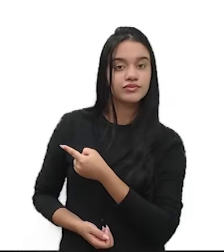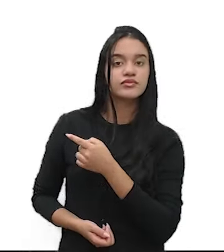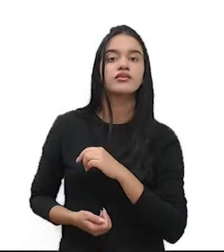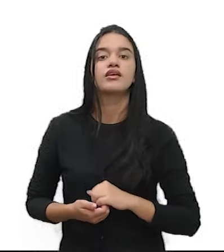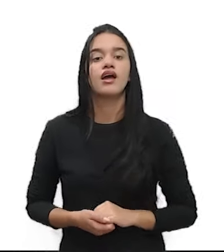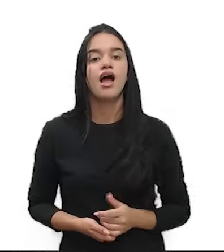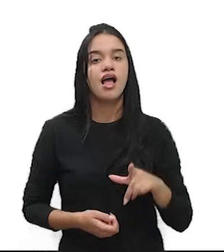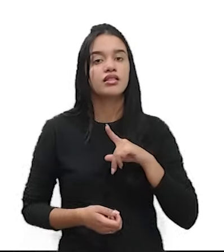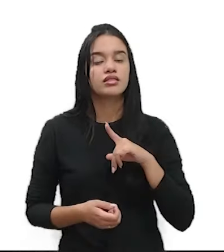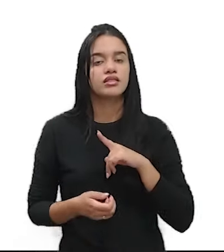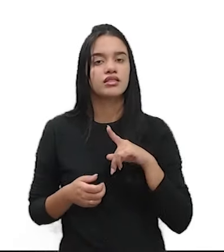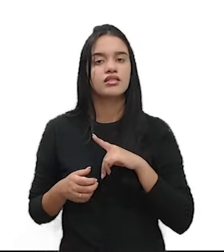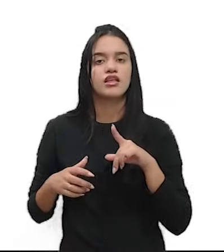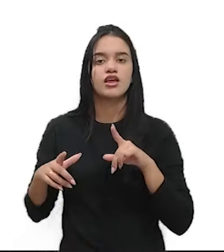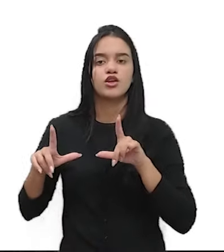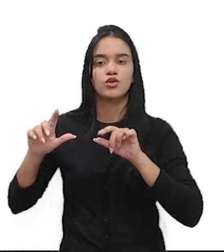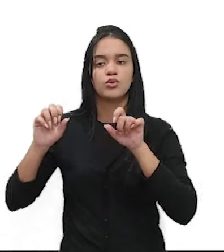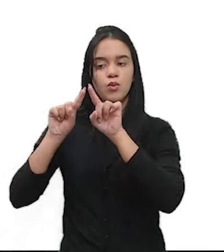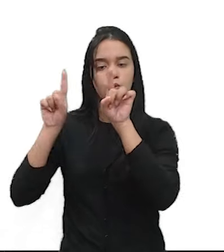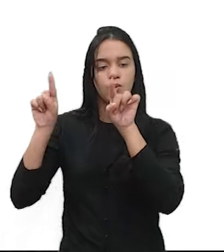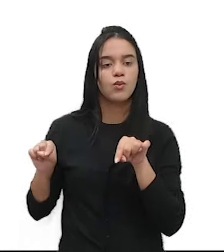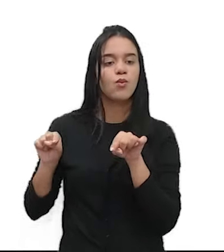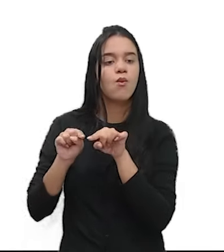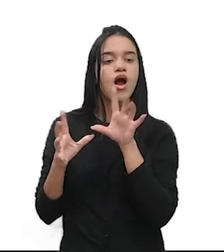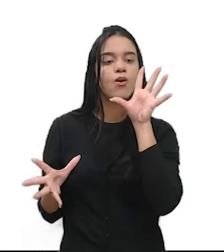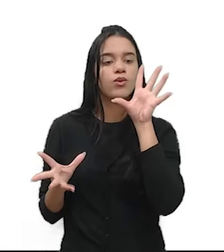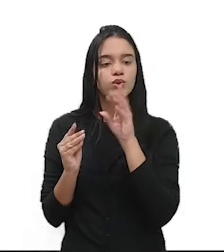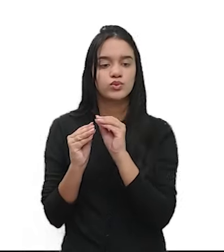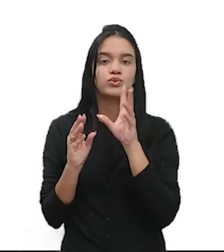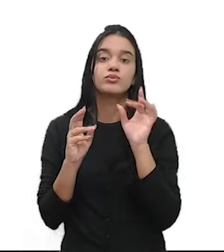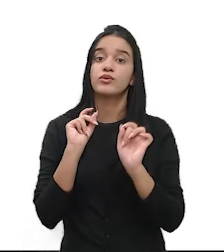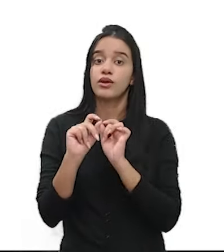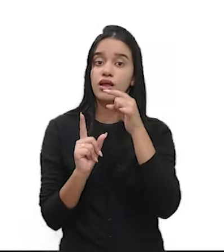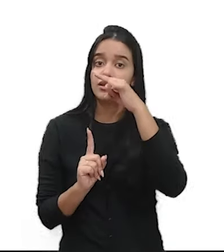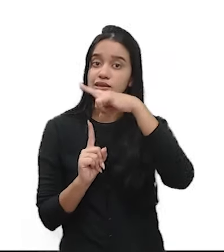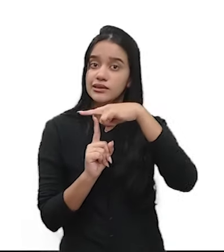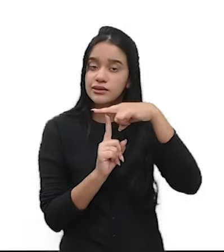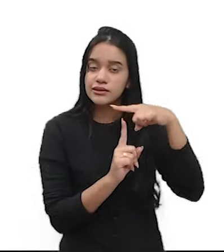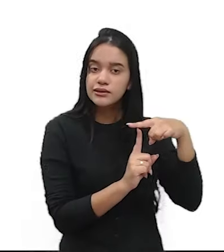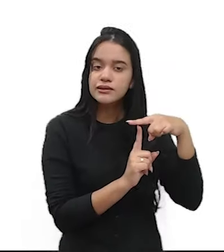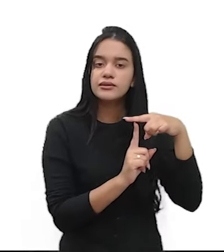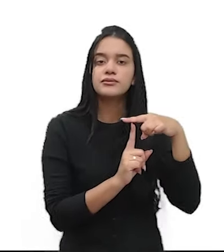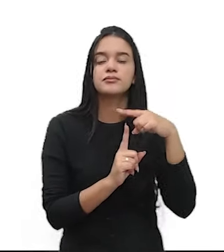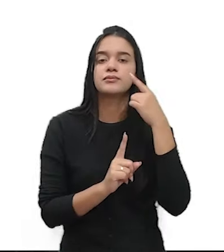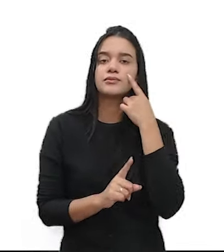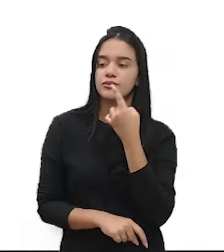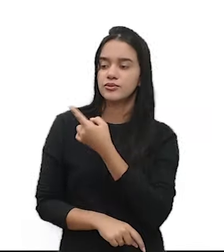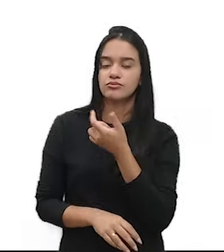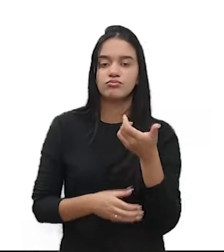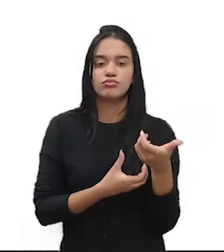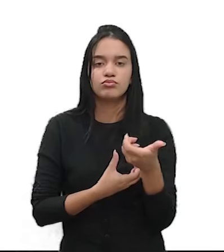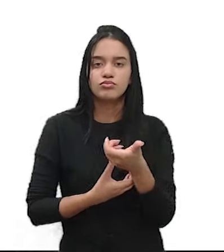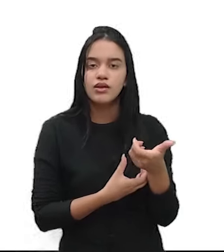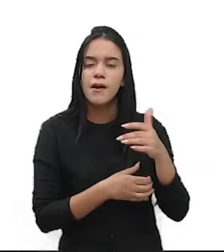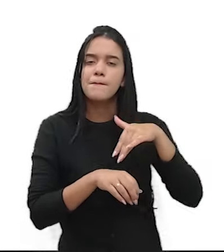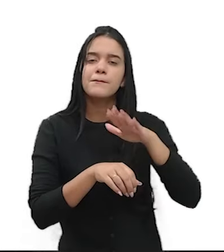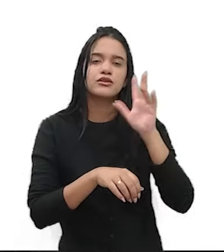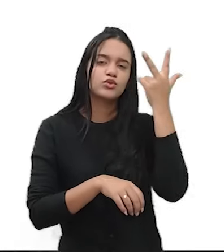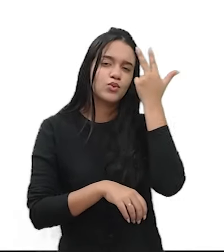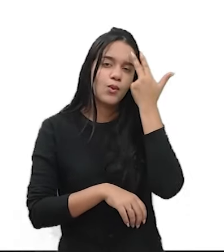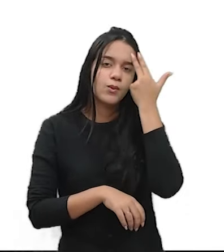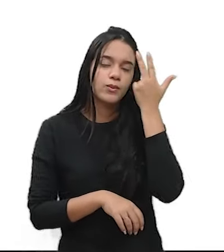um quadinho resumo que eu trouxe para vocês em relação aos tipos de extintores portáteis tá que os mais comuns